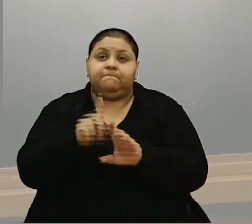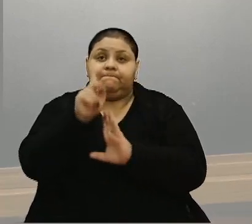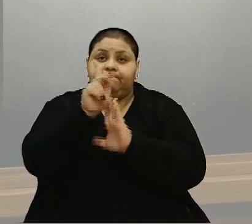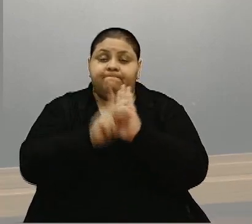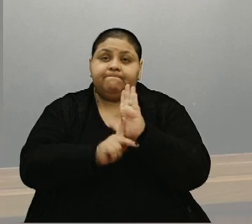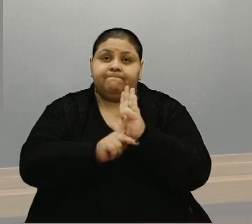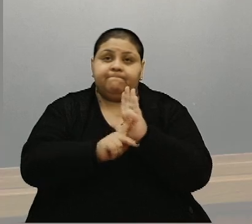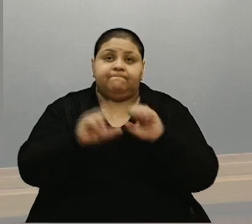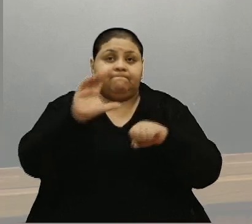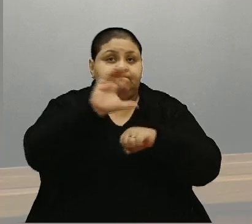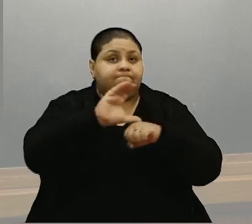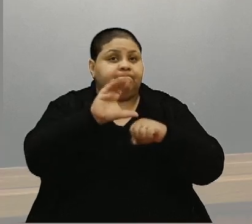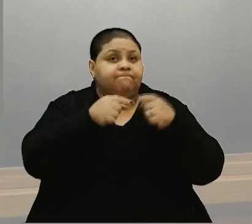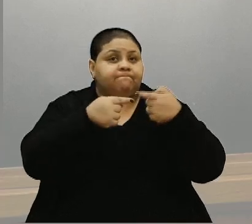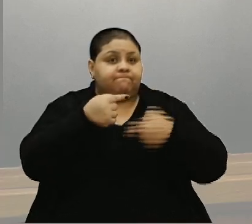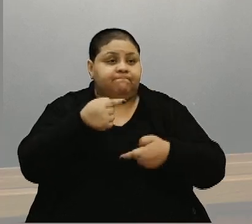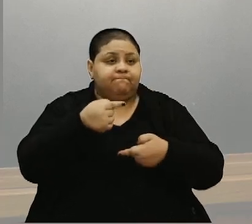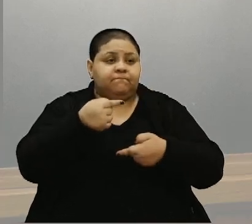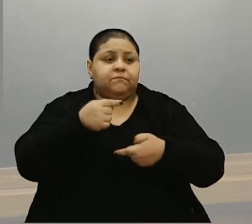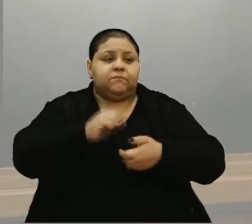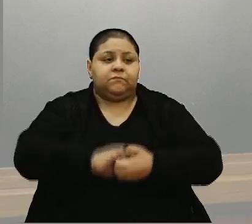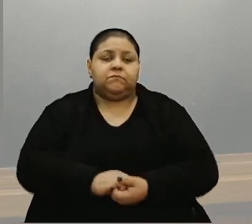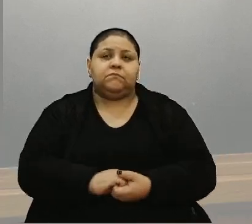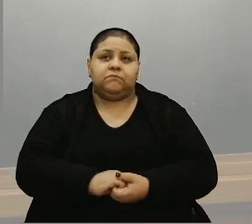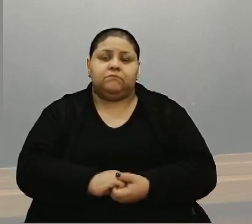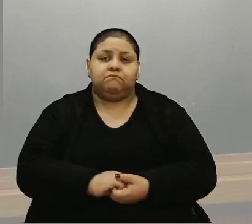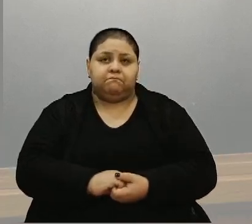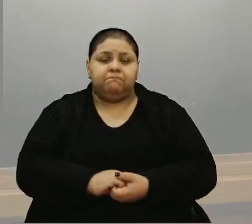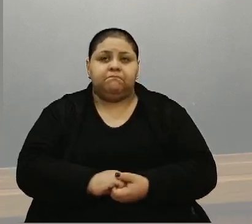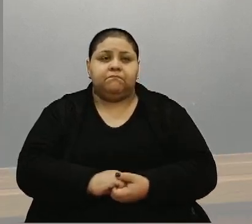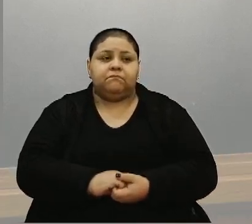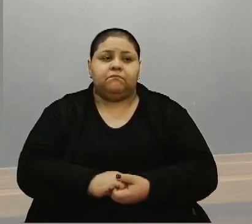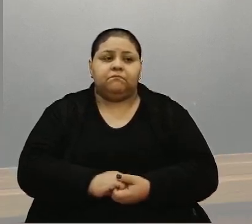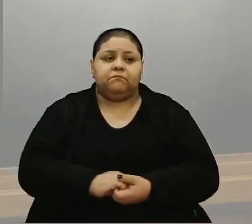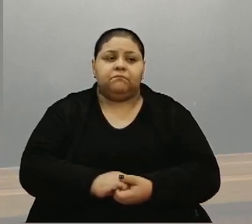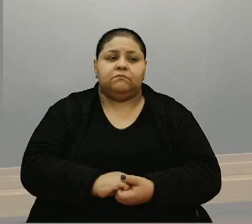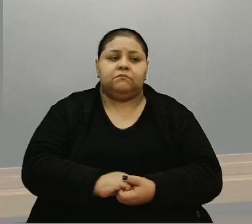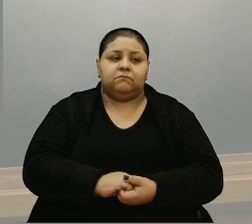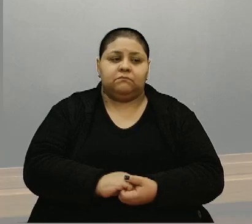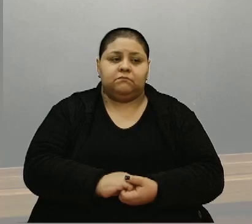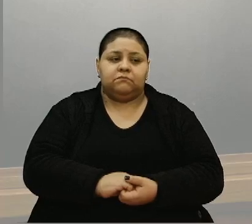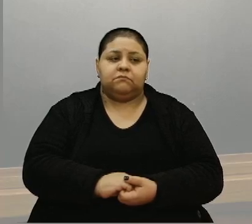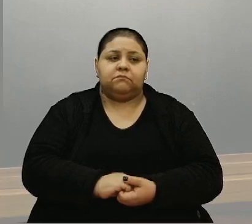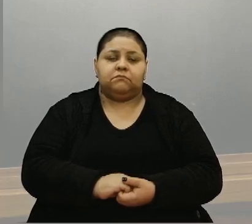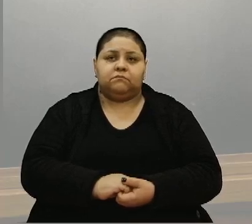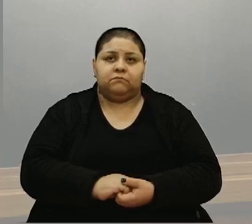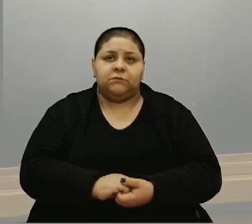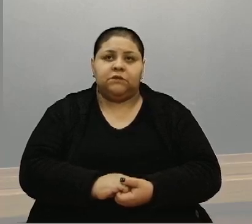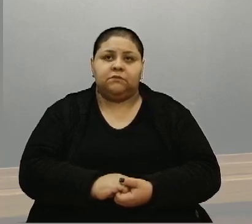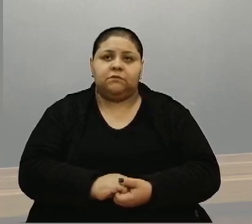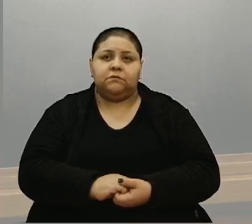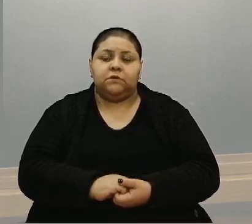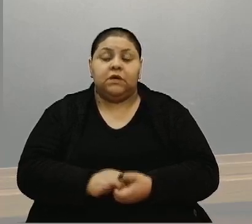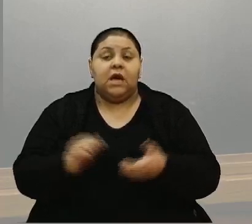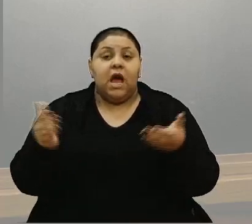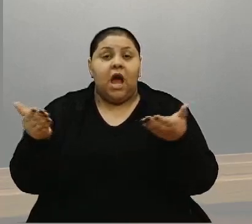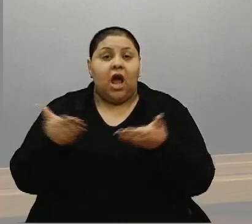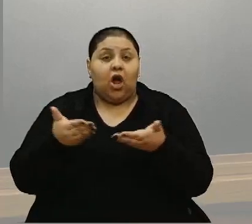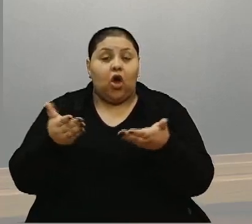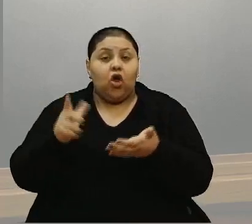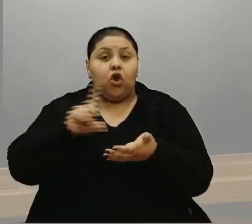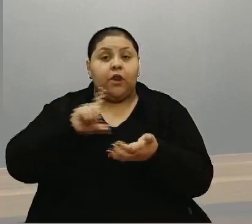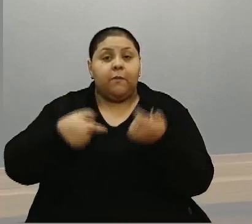era inconstitucional. Foi, com parecer inconstitucional, a gente aprovou, né? Agora, nós